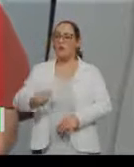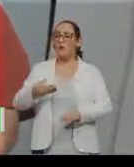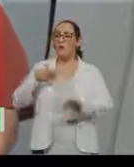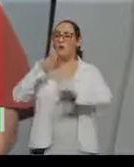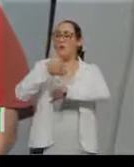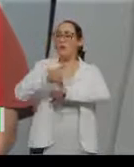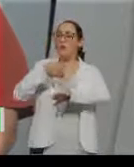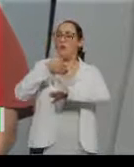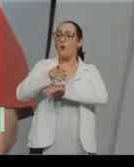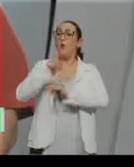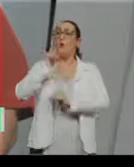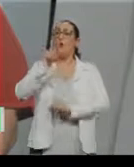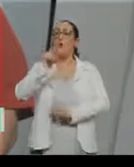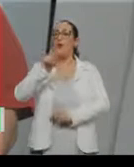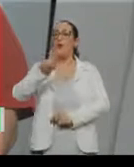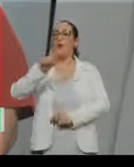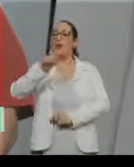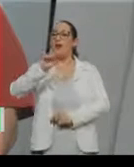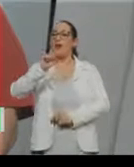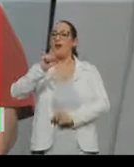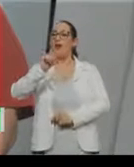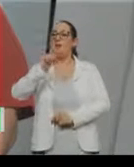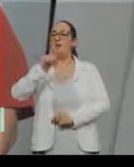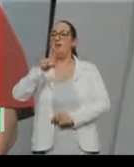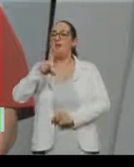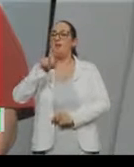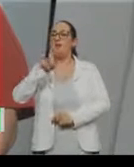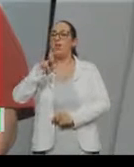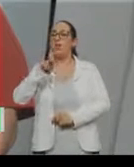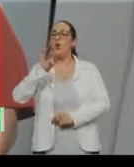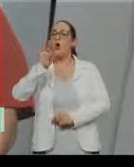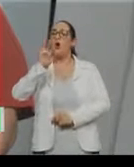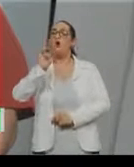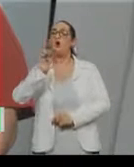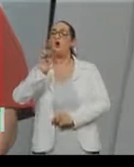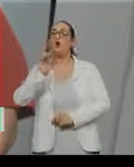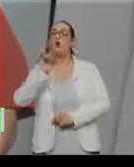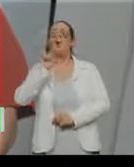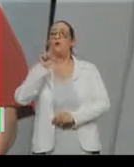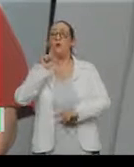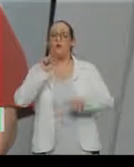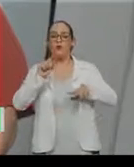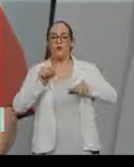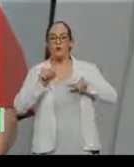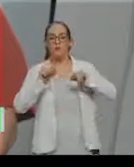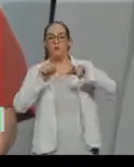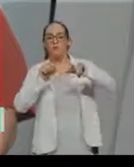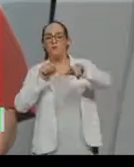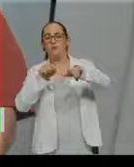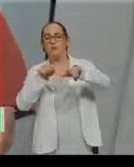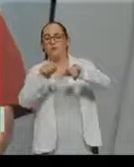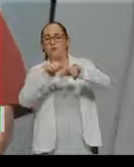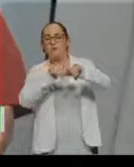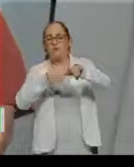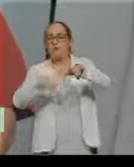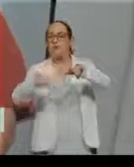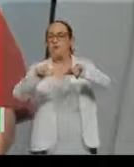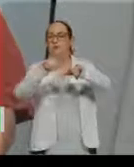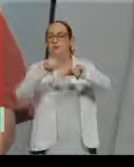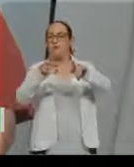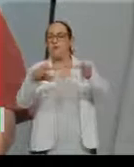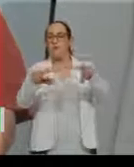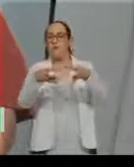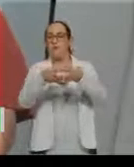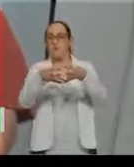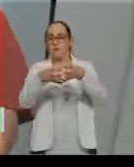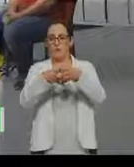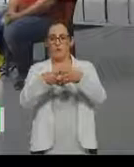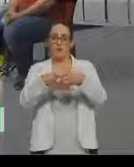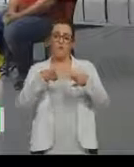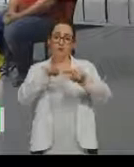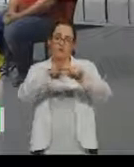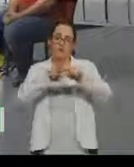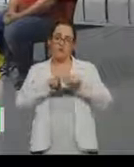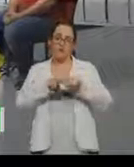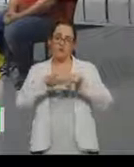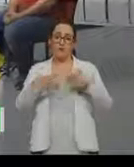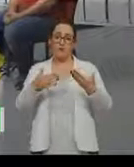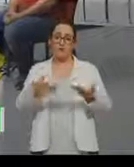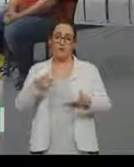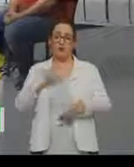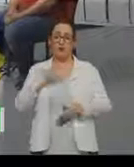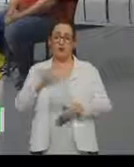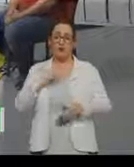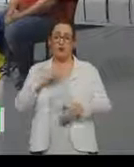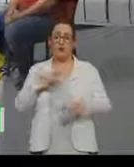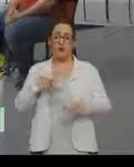piloto lá de Brasília. Realmente Brasília tem um formato de um avião. Obrigada, professor Clédio. A